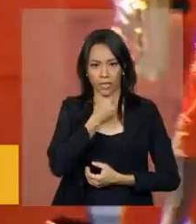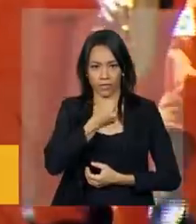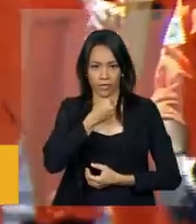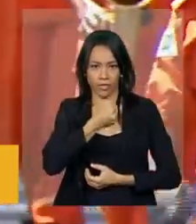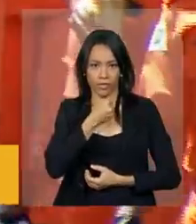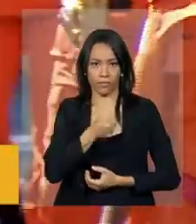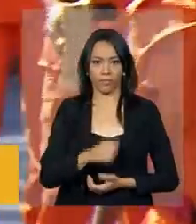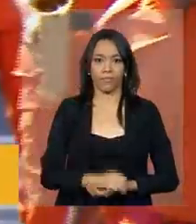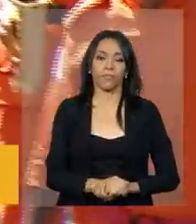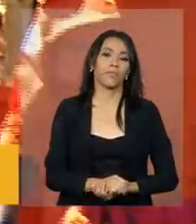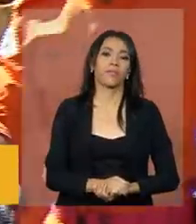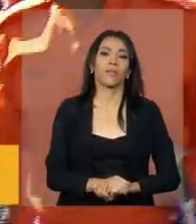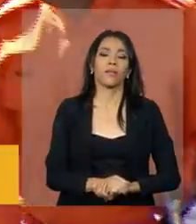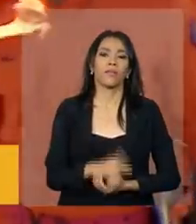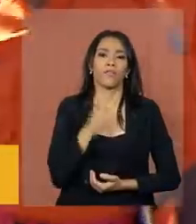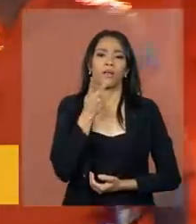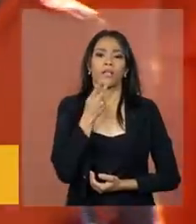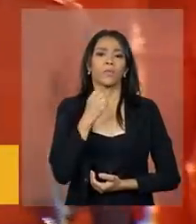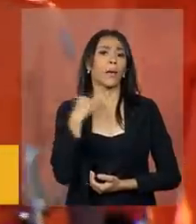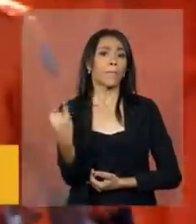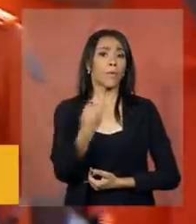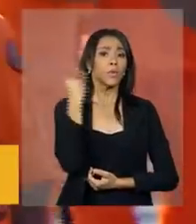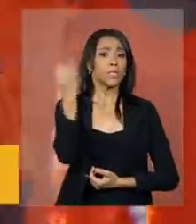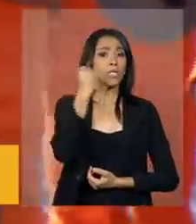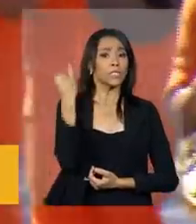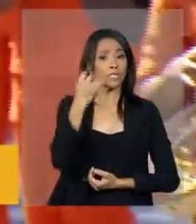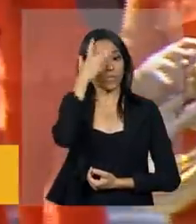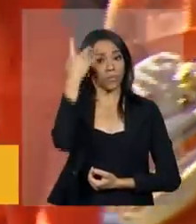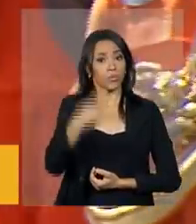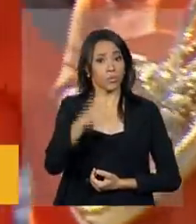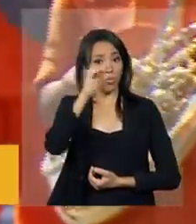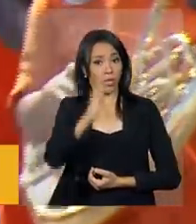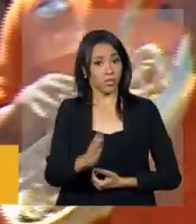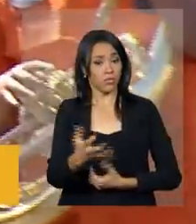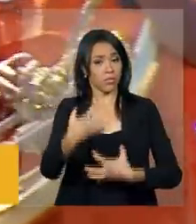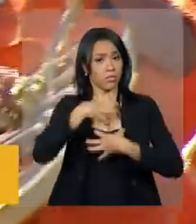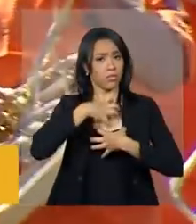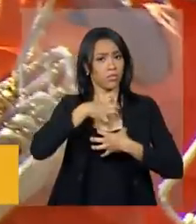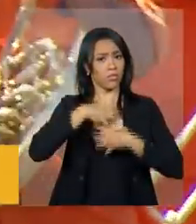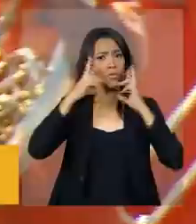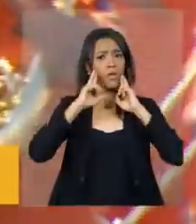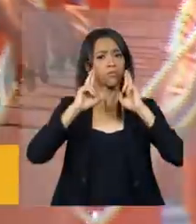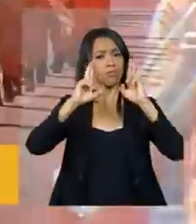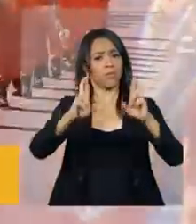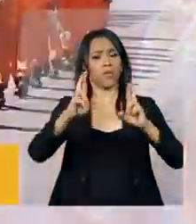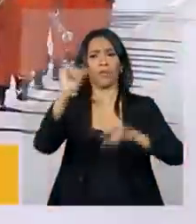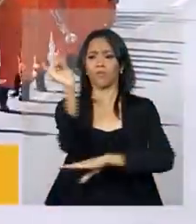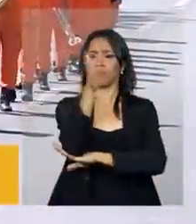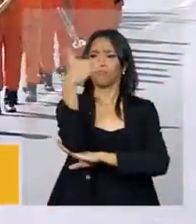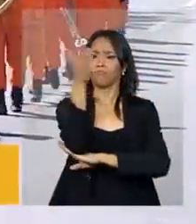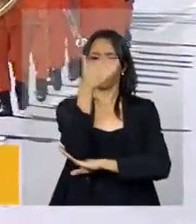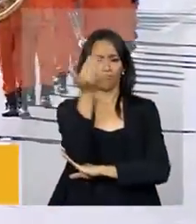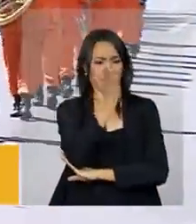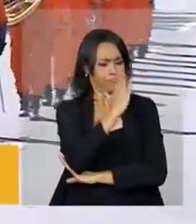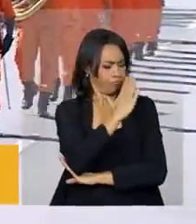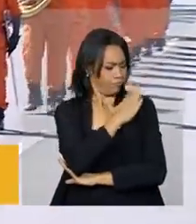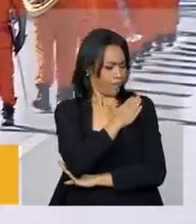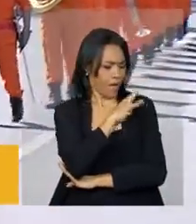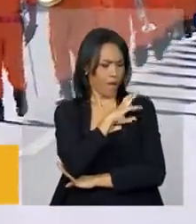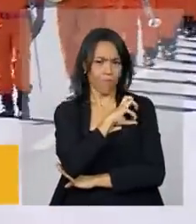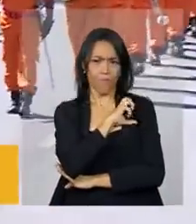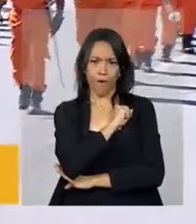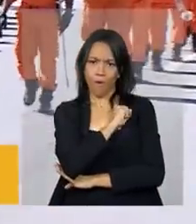telespectador, né, falando sobre a importância que o brasileiro recupere o seu civismo. De que forma o desfile